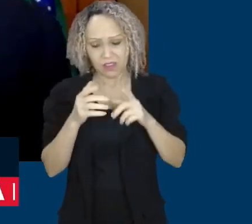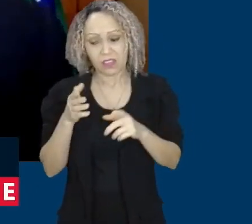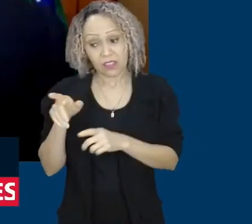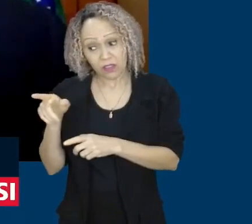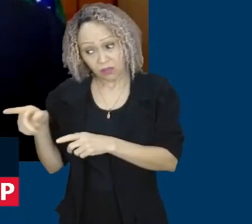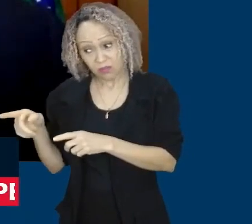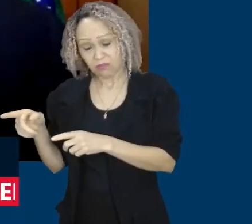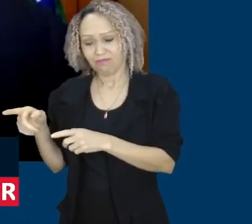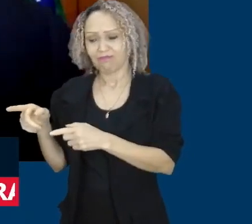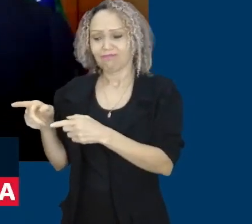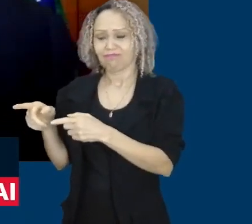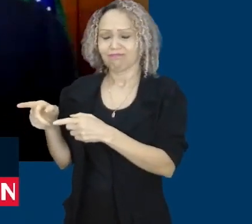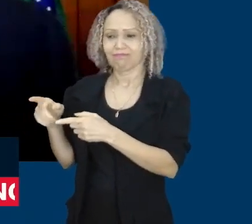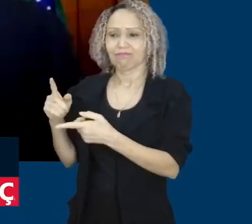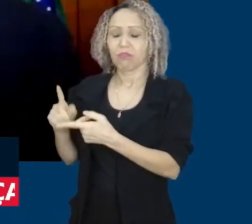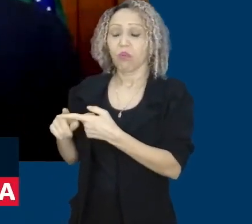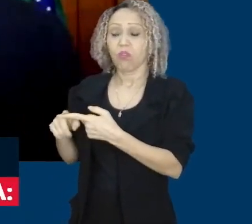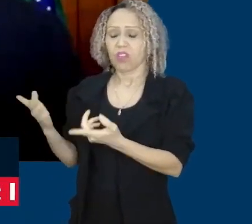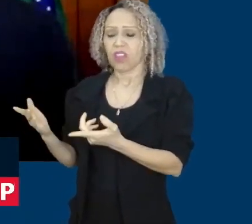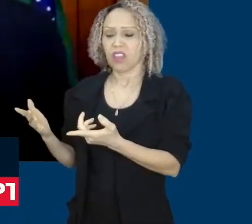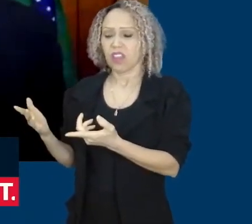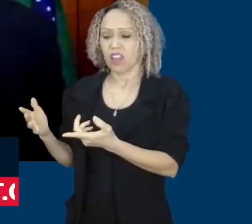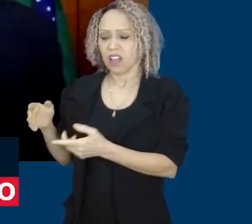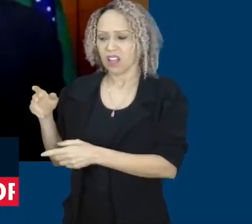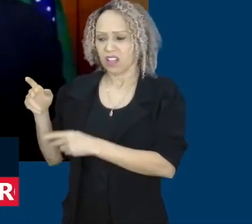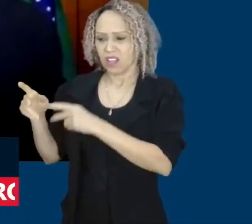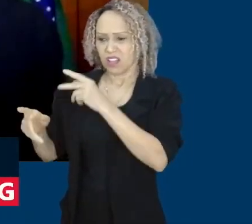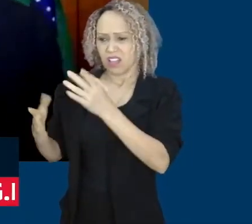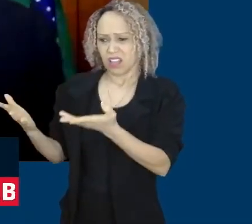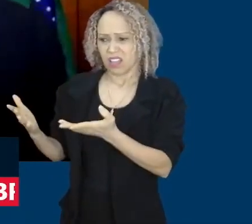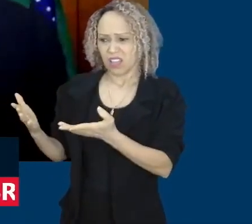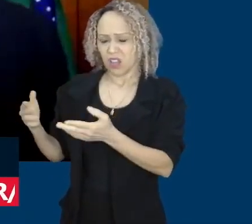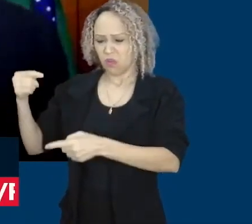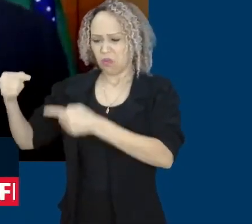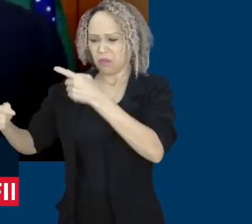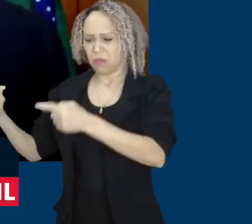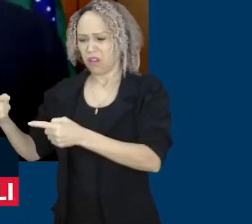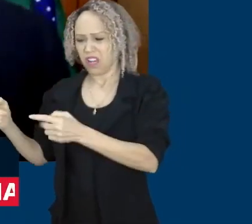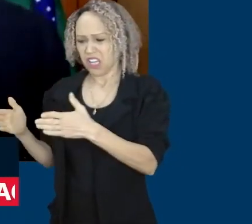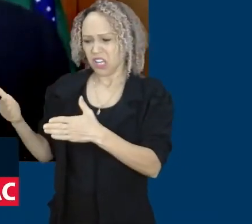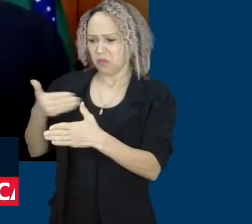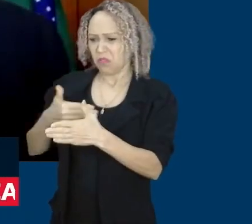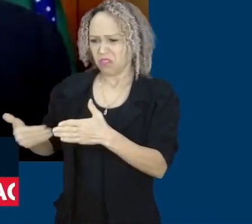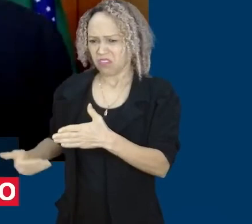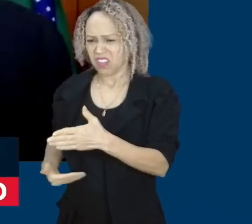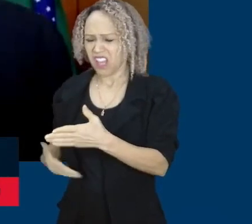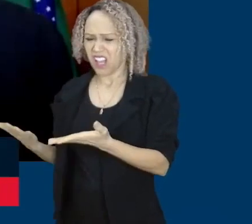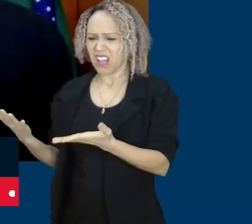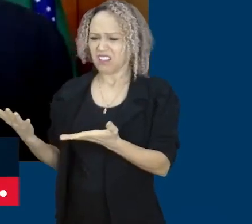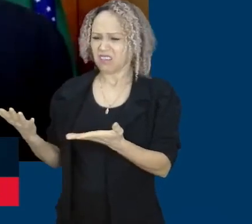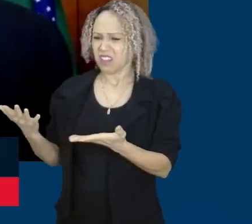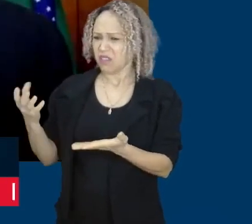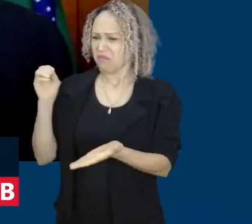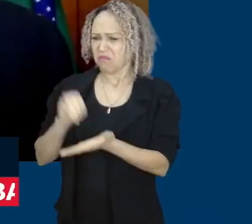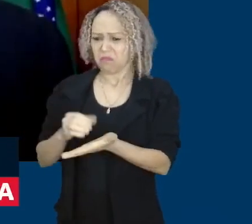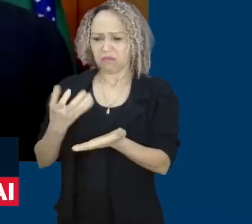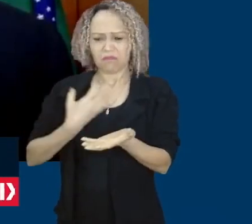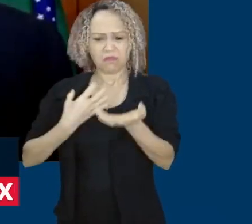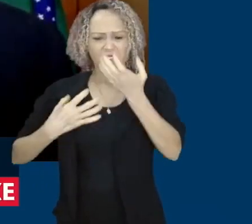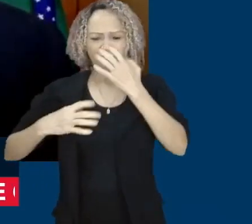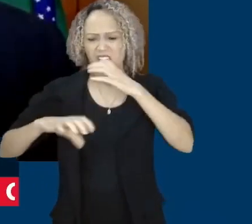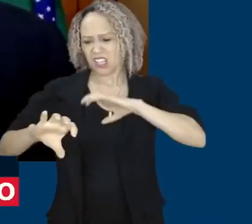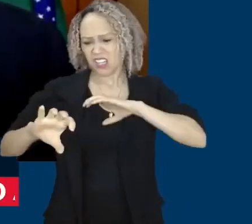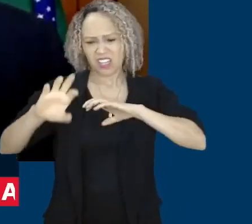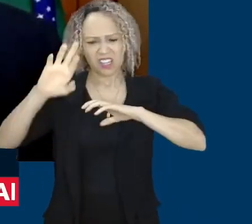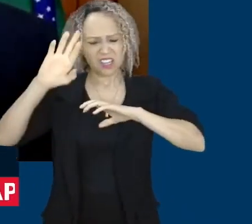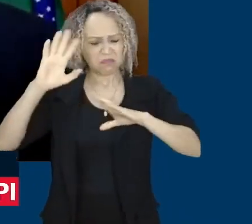país, pelo seu povo. Falta de um projeto de nação. Então, agora a bancada vai assumir,